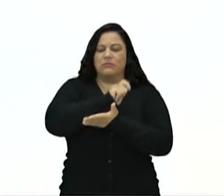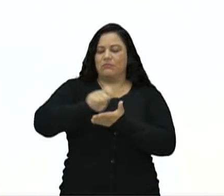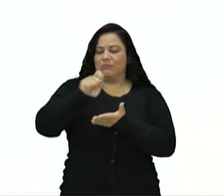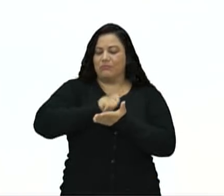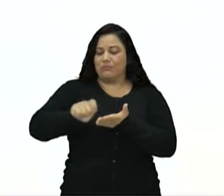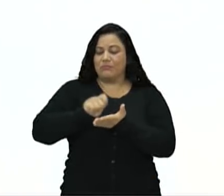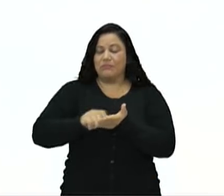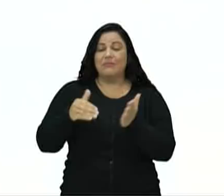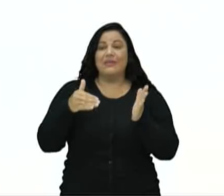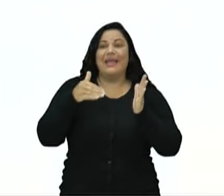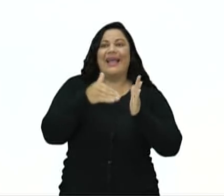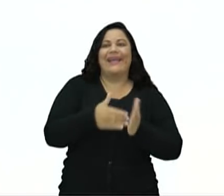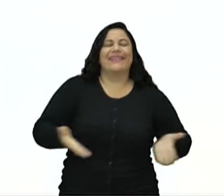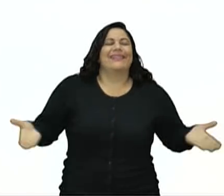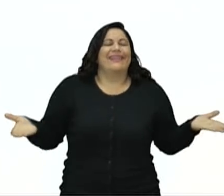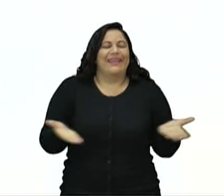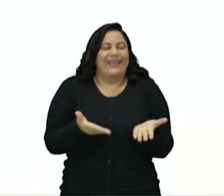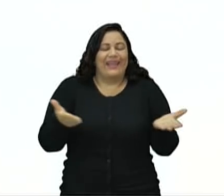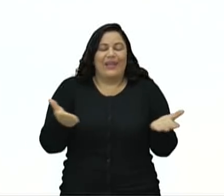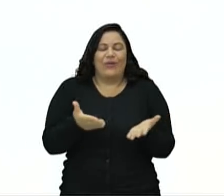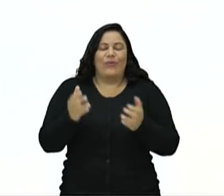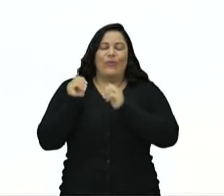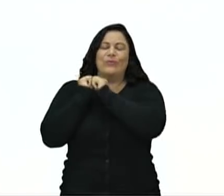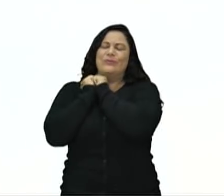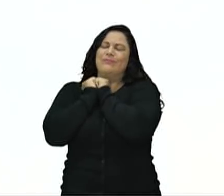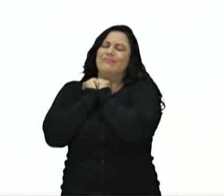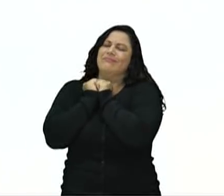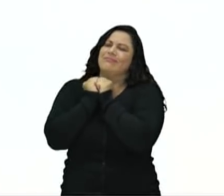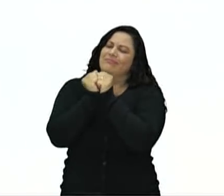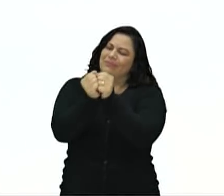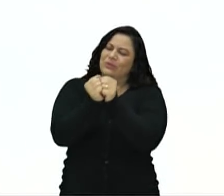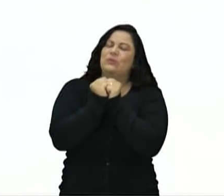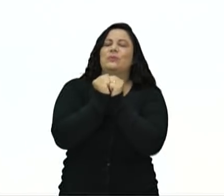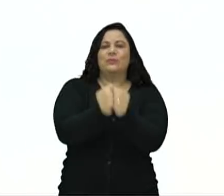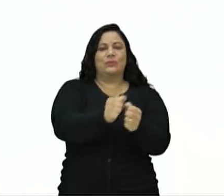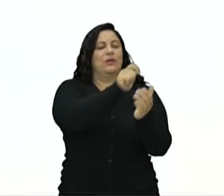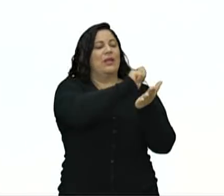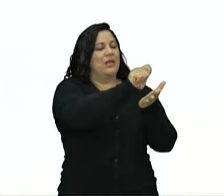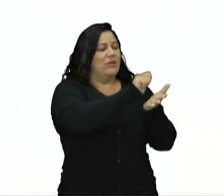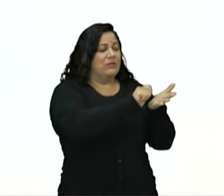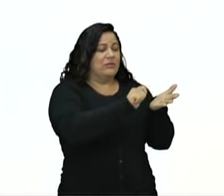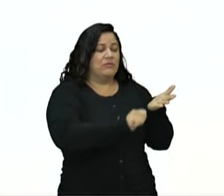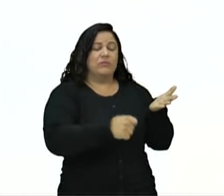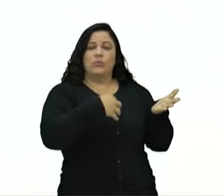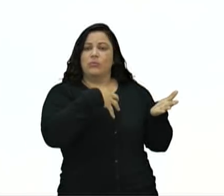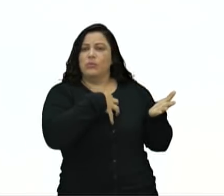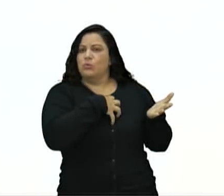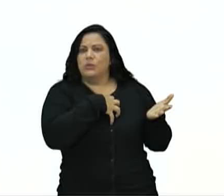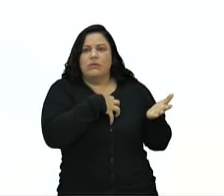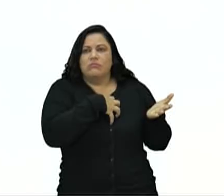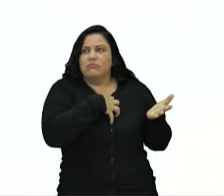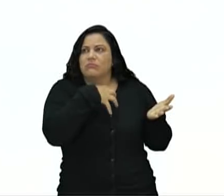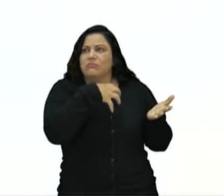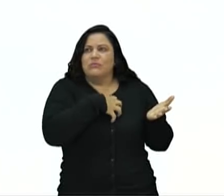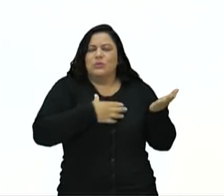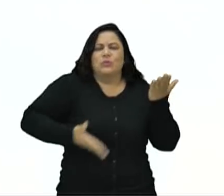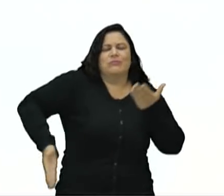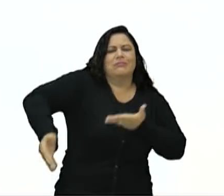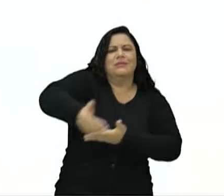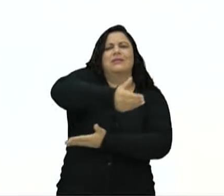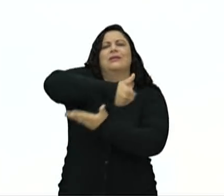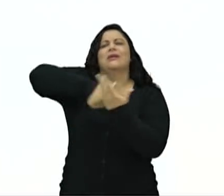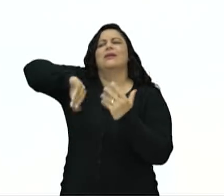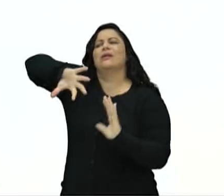hoje, minhas fiéis companhias. Eu escrevo porque é meu jeito de lidar com o mundo. A literatura tem sido